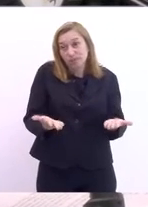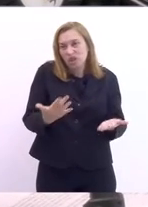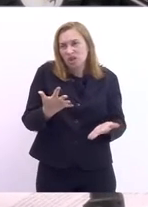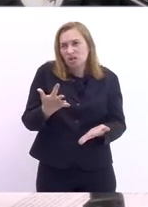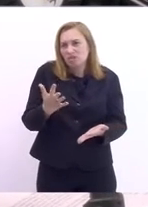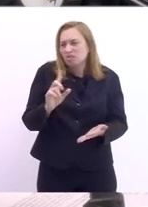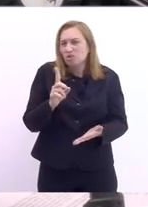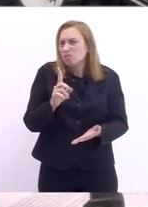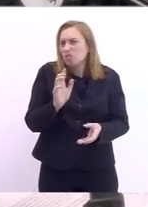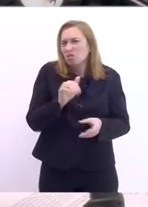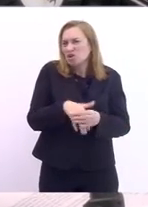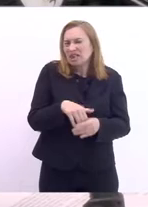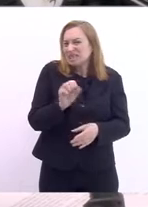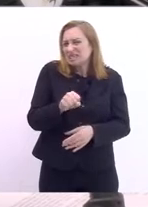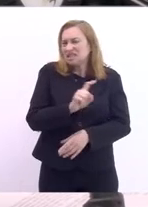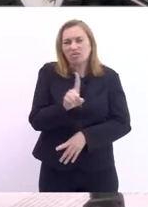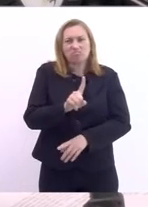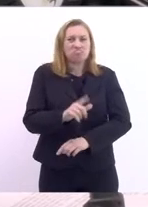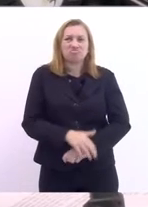votar favorável, não.